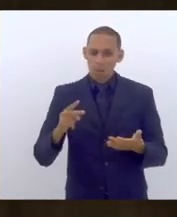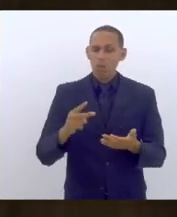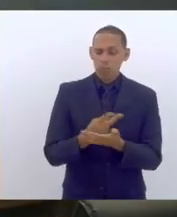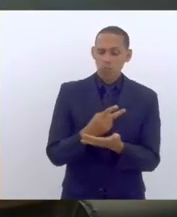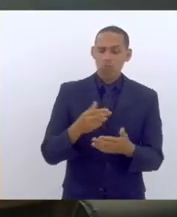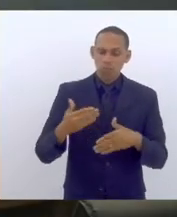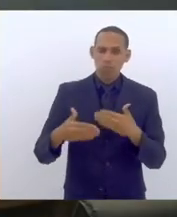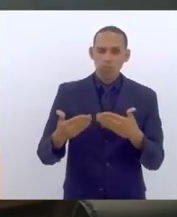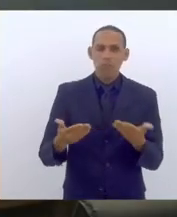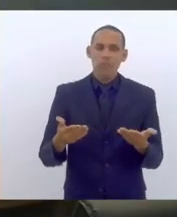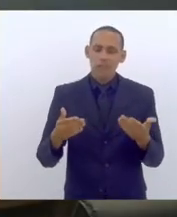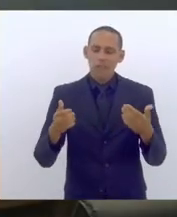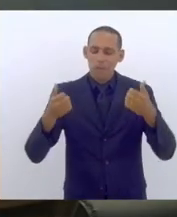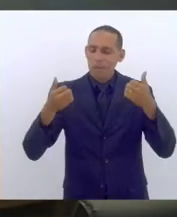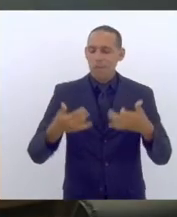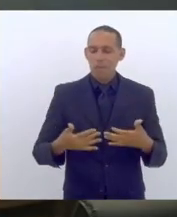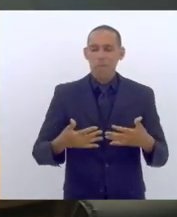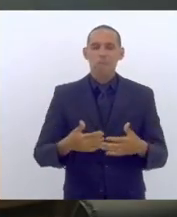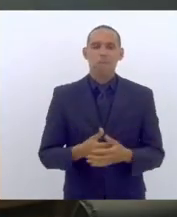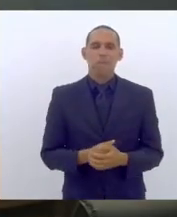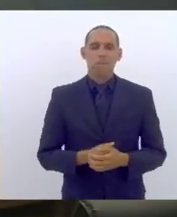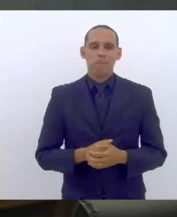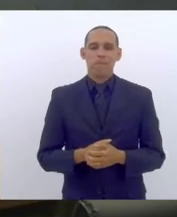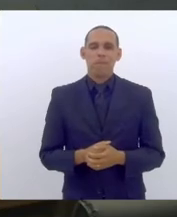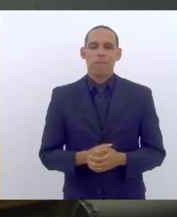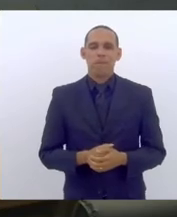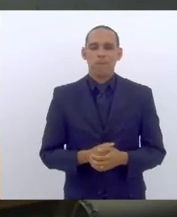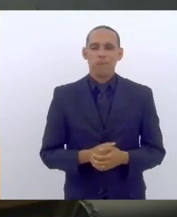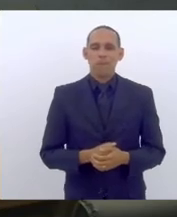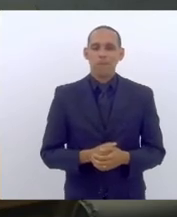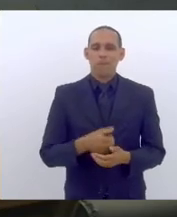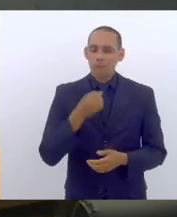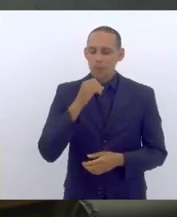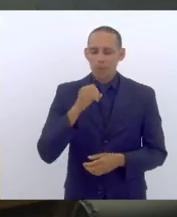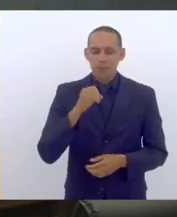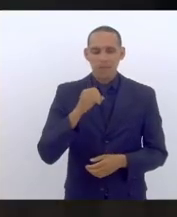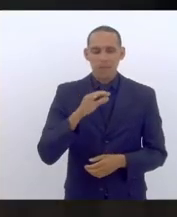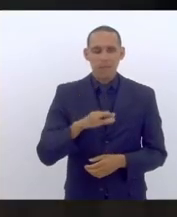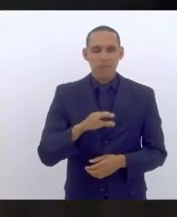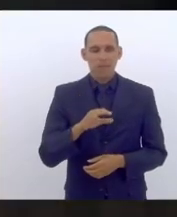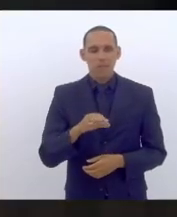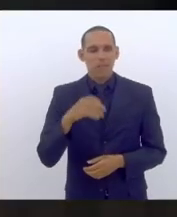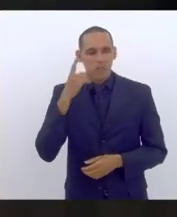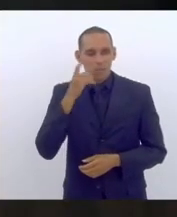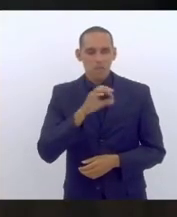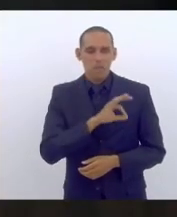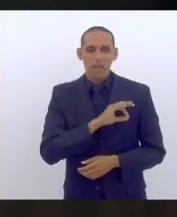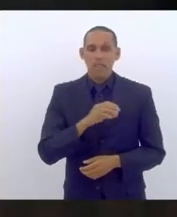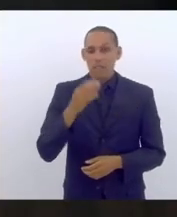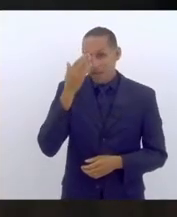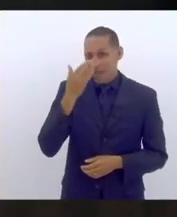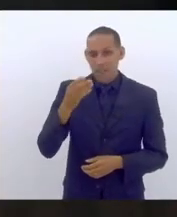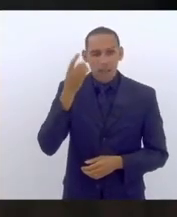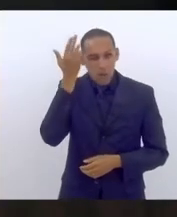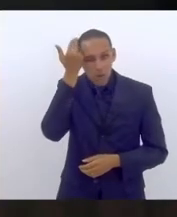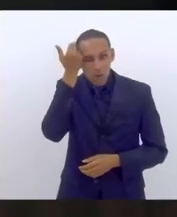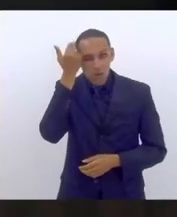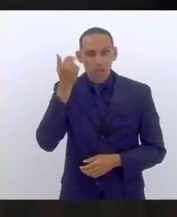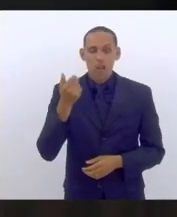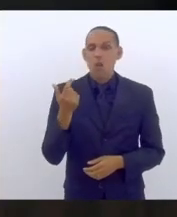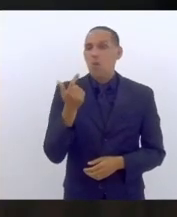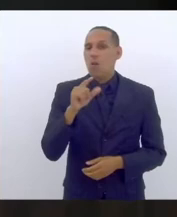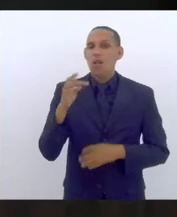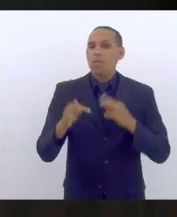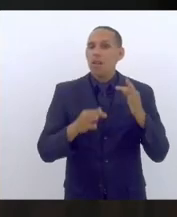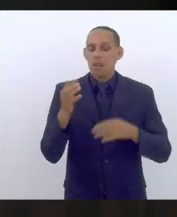fato eram a minha declaração nova deputada Marta Rocha agradecendo ao Deputado Eliomar nada mais a